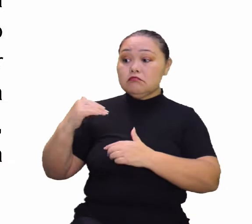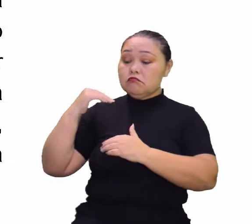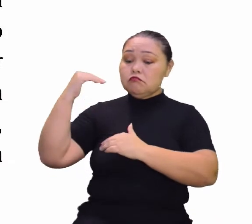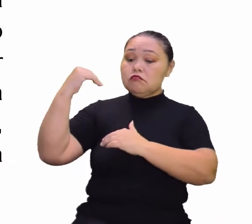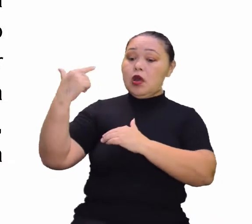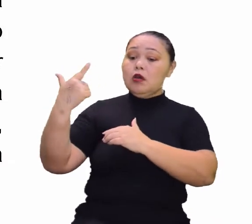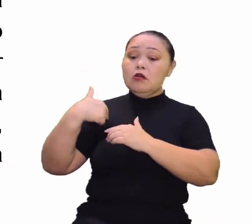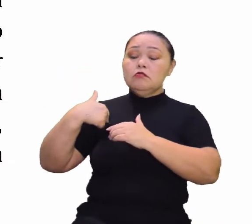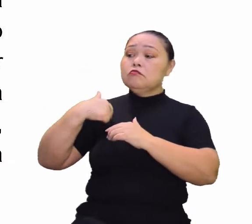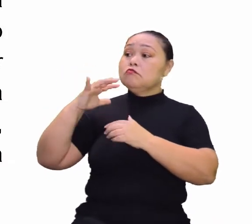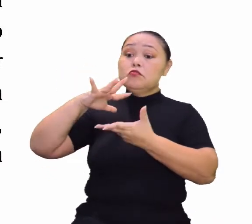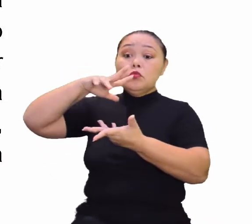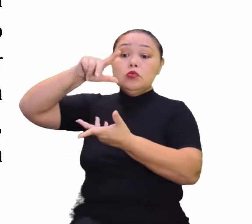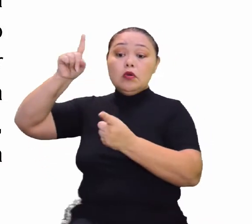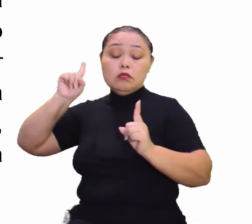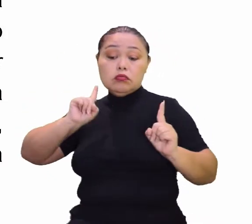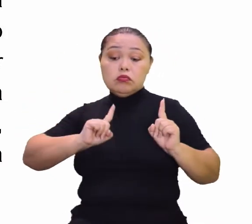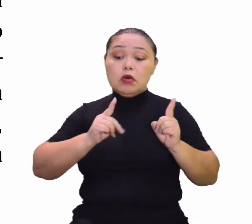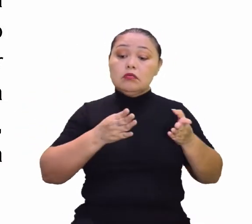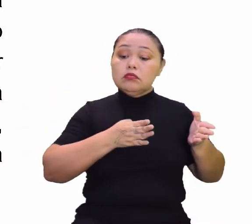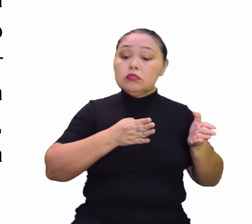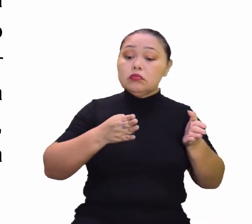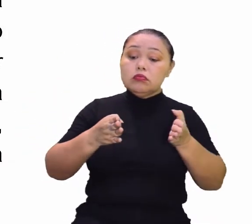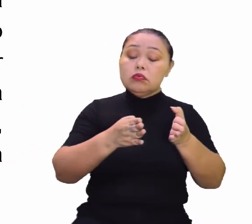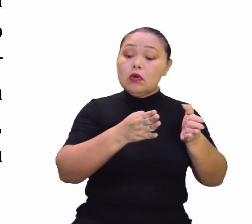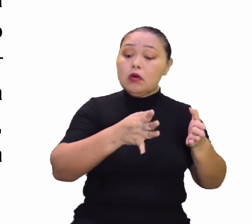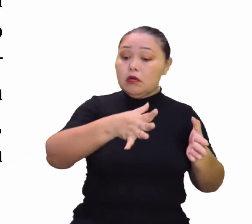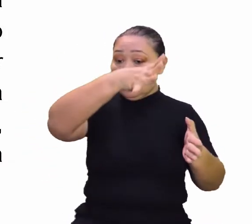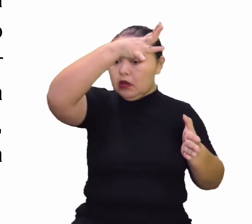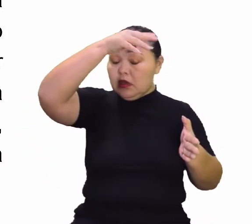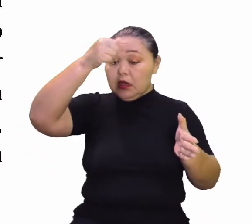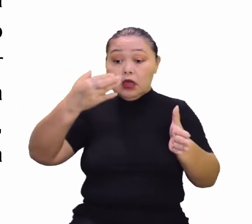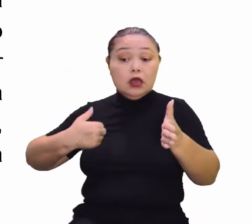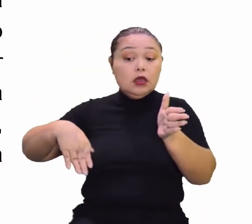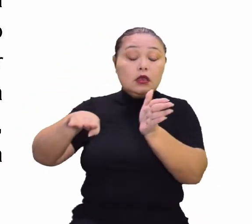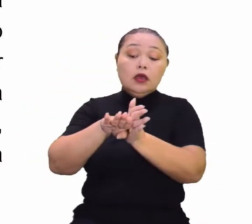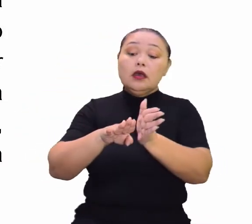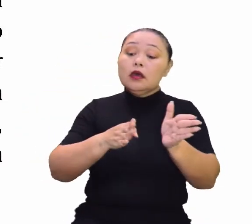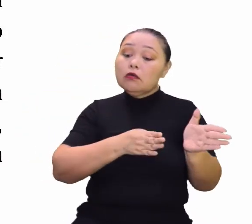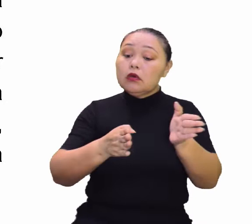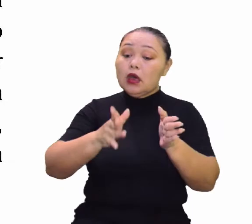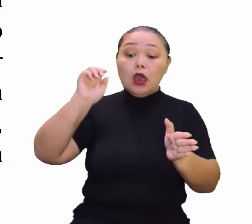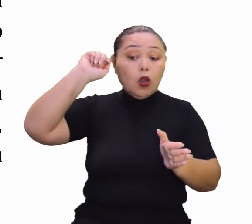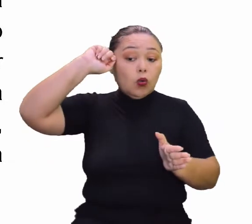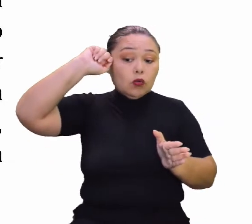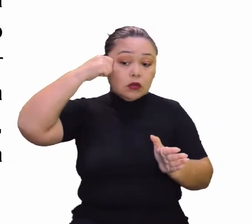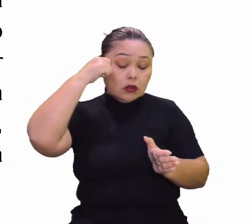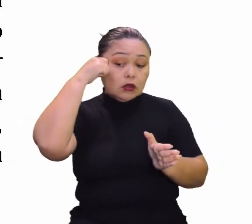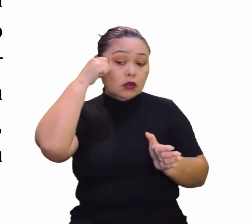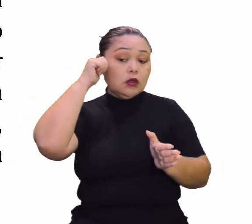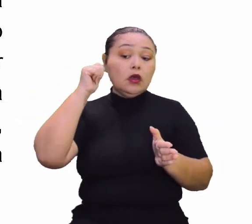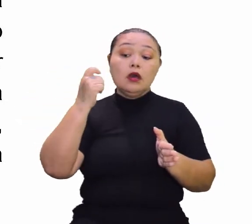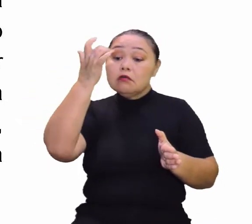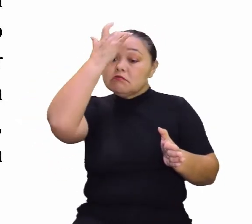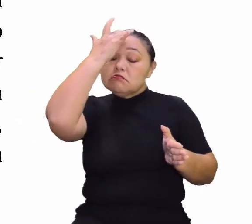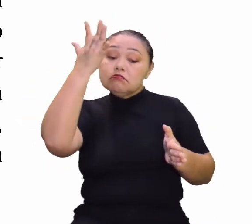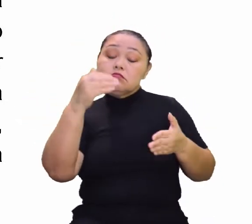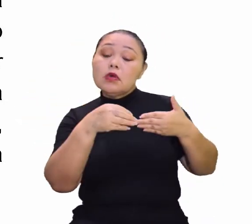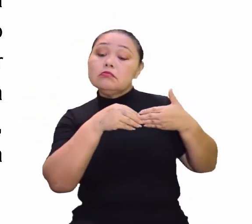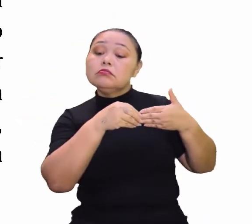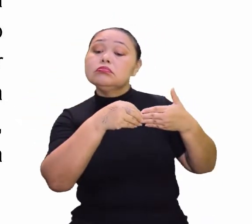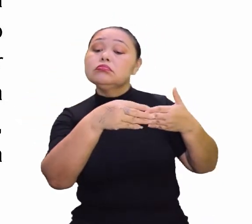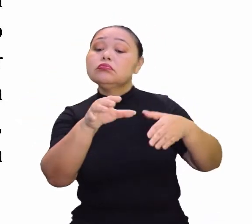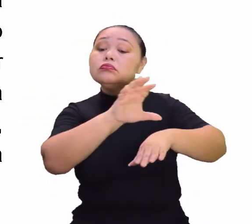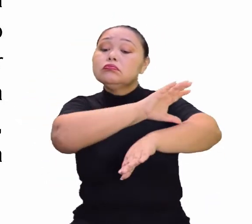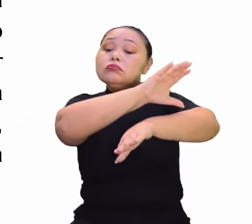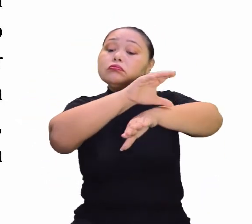negociantes do mundo inteiro entravam ali pelo Rio Amazonas, Rio Negro, até chegar no Rio Negro. Então, dali é muito mais fácil para chegar ao